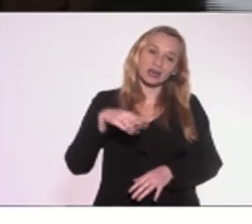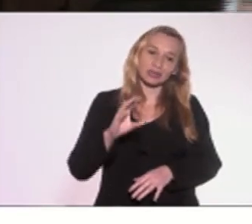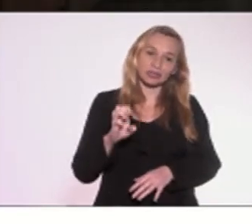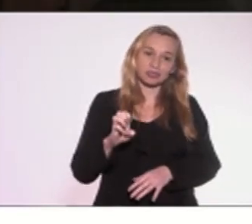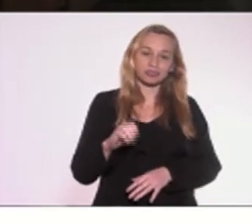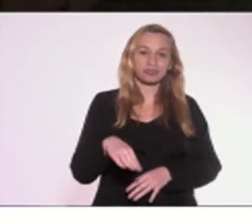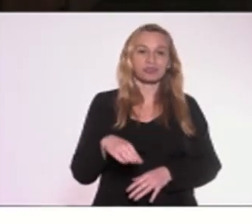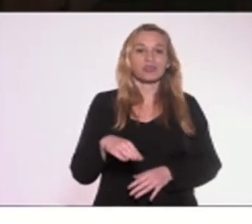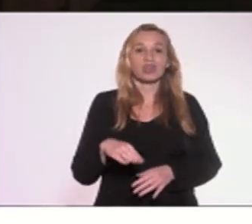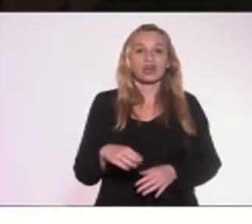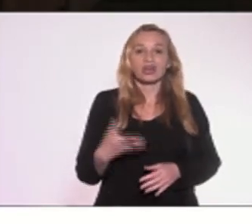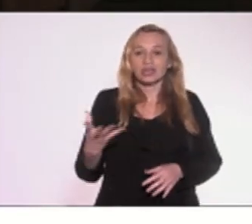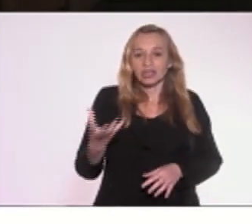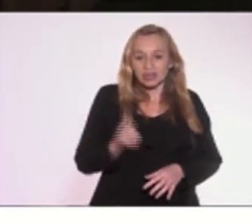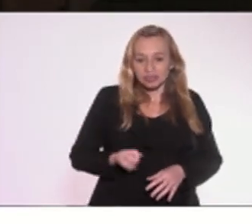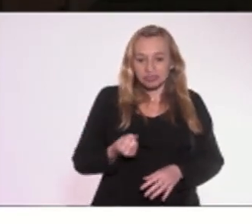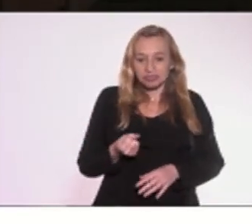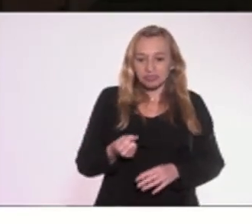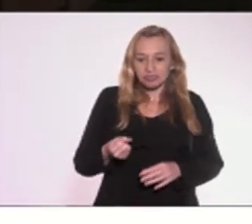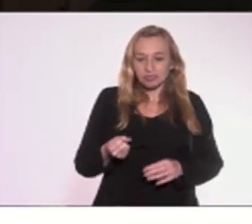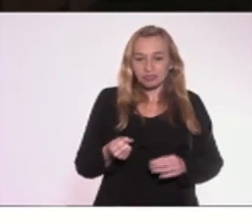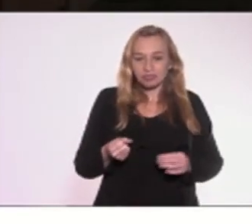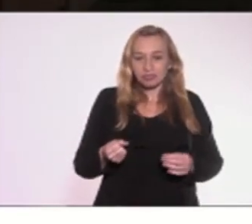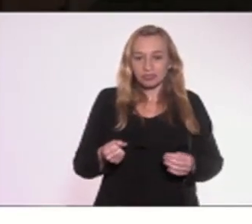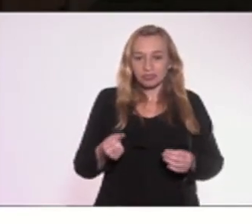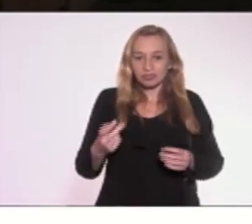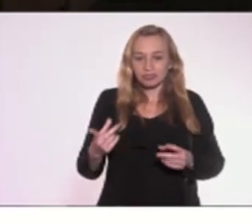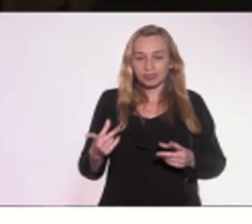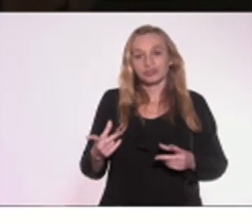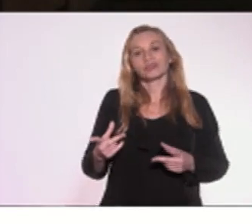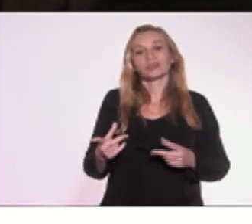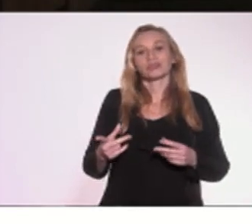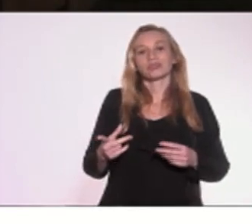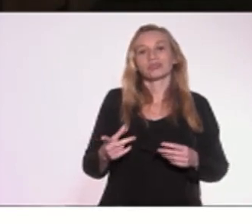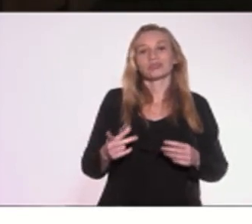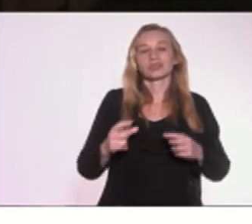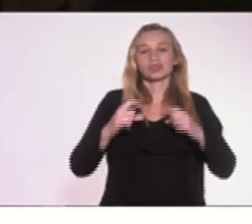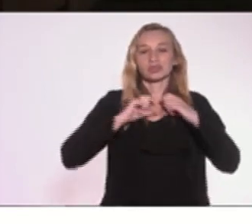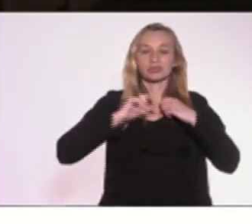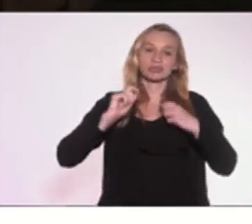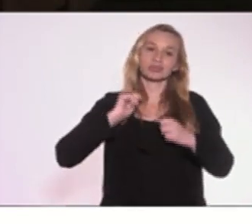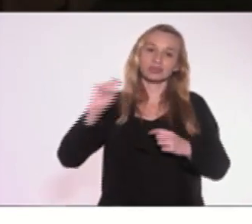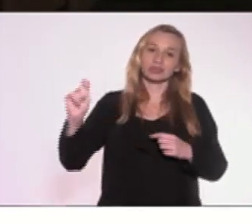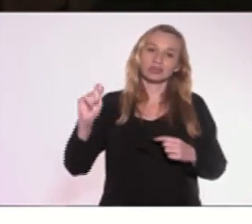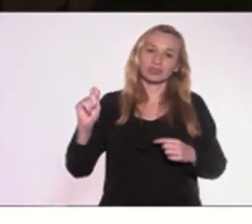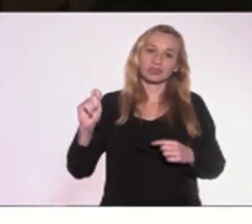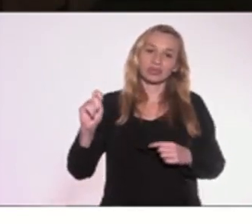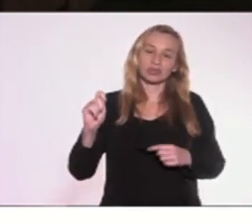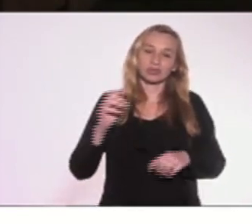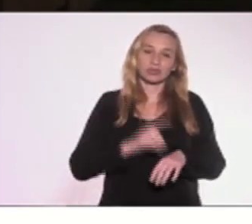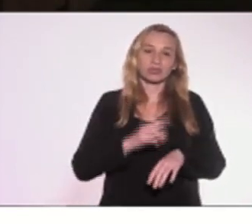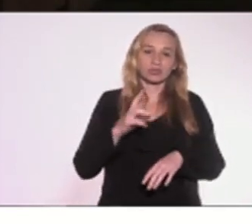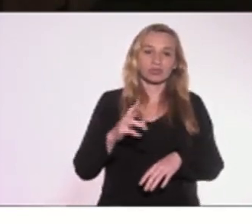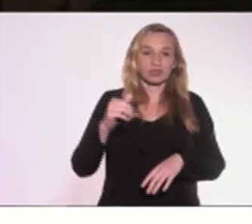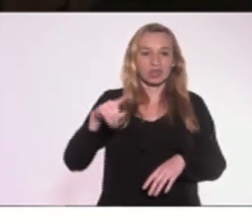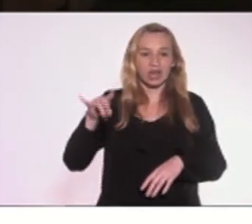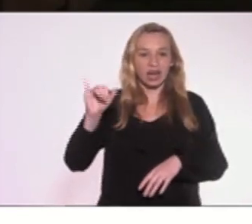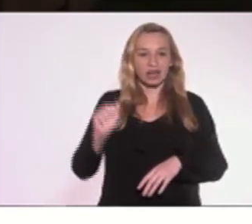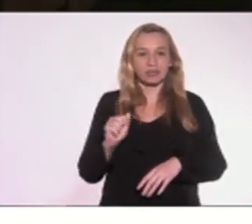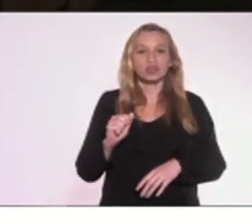doutora Carmen é muito especial para mim, porque eu já trabalhei com a Carmen na função dela, como